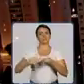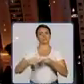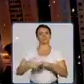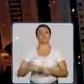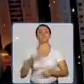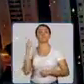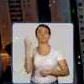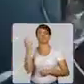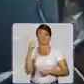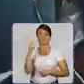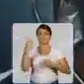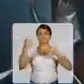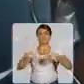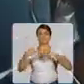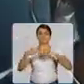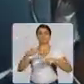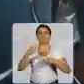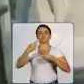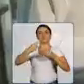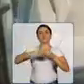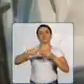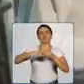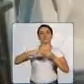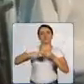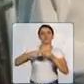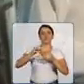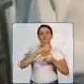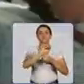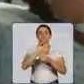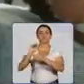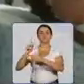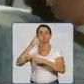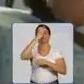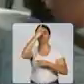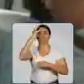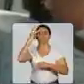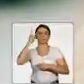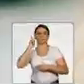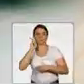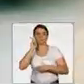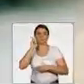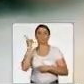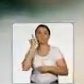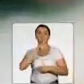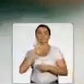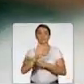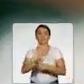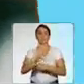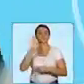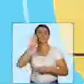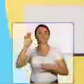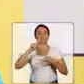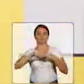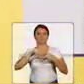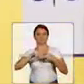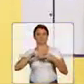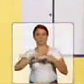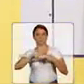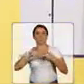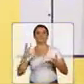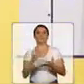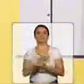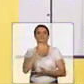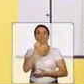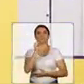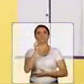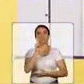cidade. Goiânia precisa de uma saúde que cuide das pessoas e garanta o atendimento. Minhas prioridades são recuperar a rede